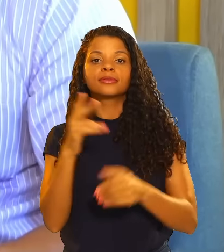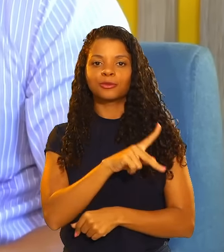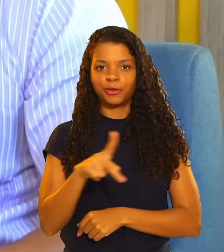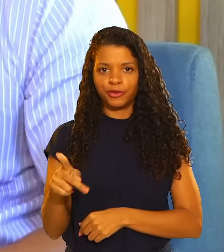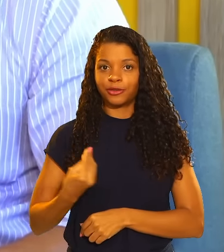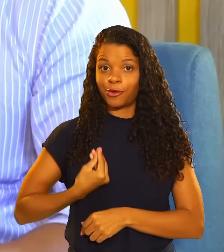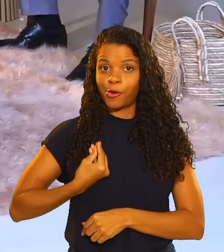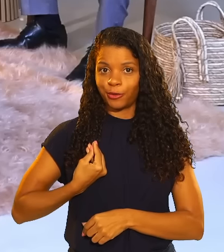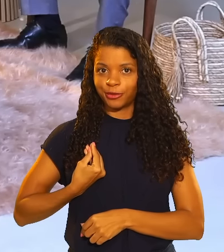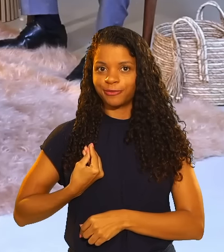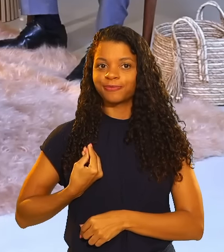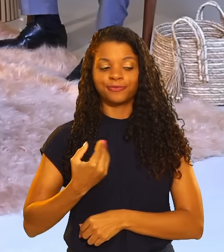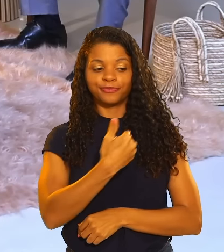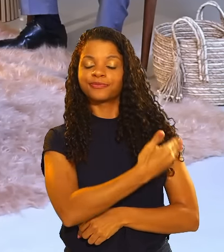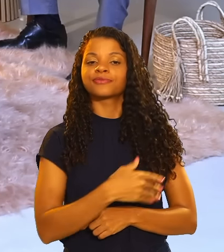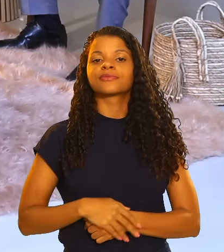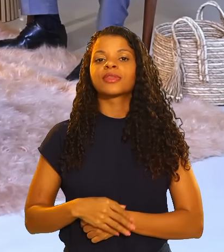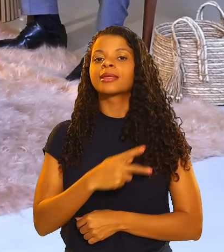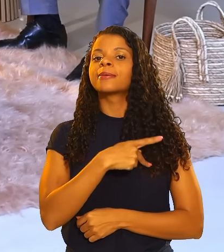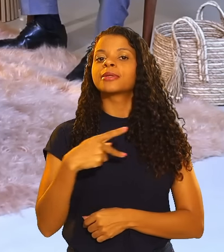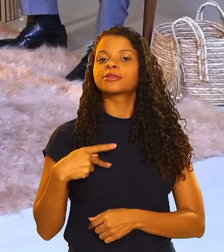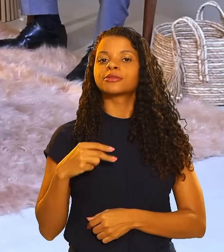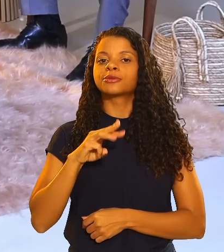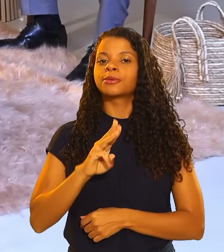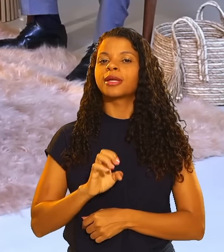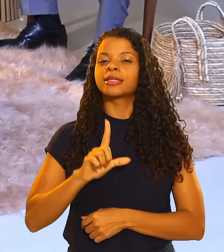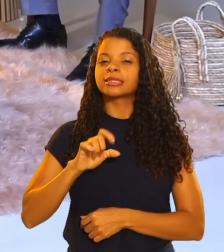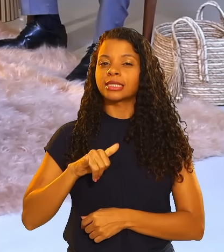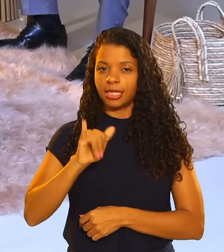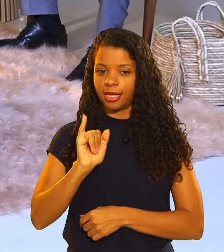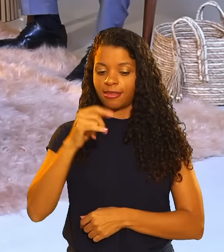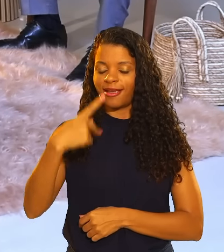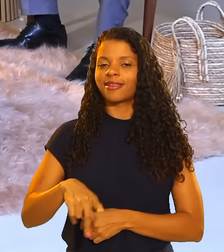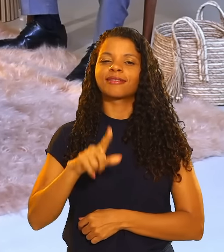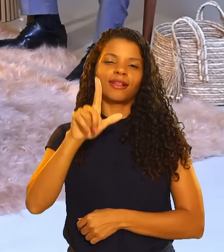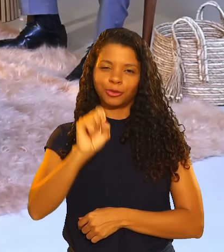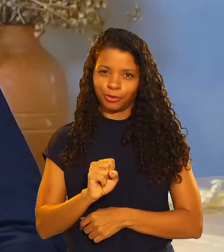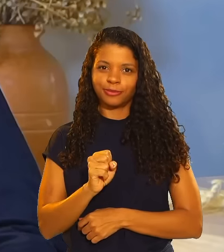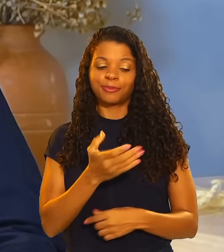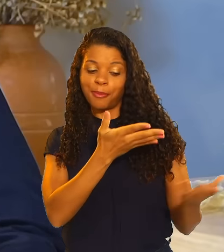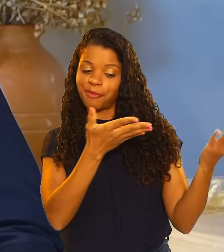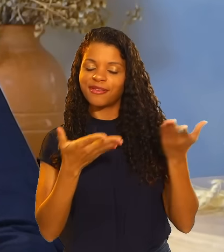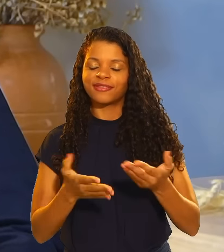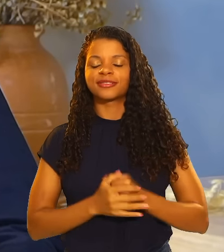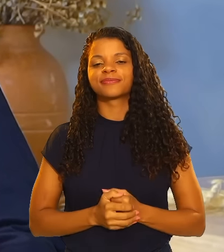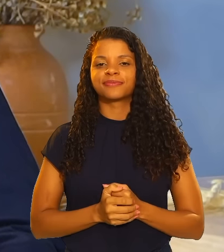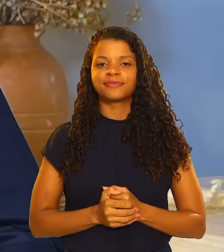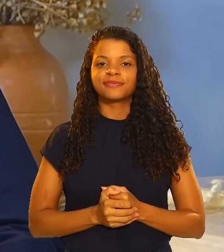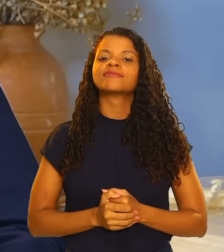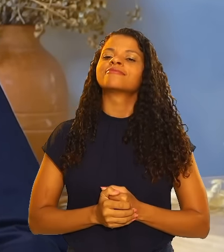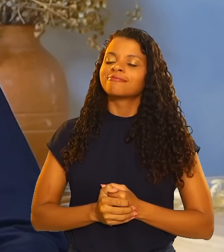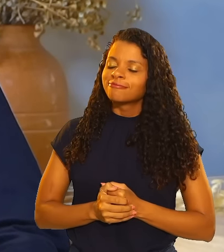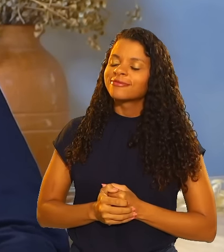aqui estarão conosco. Ao lado aqui, o pastor Wesley, que é pastor aqui da Igreja Adventista do Lago Sul. Seja bem-vindo, pastor, mais uma vez.